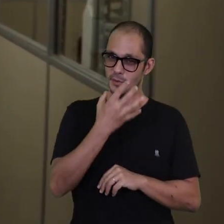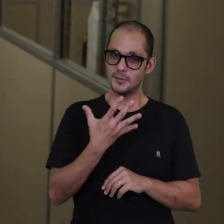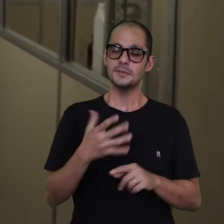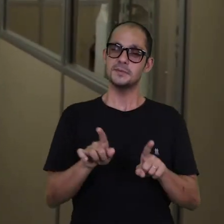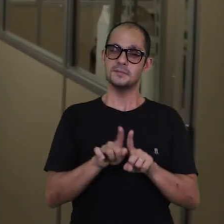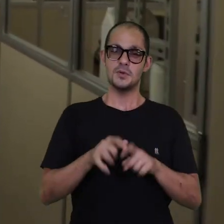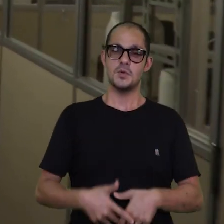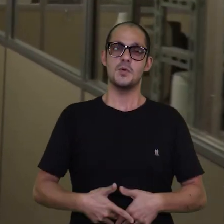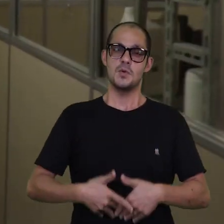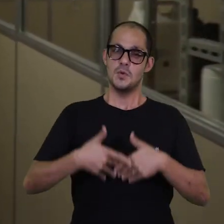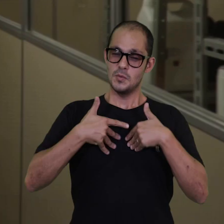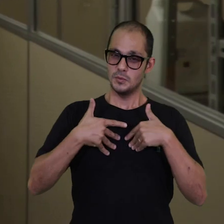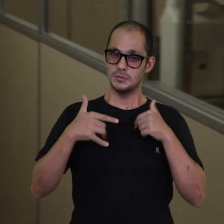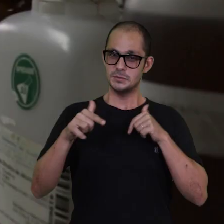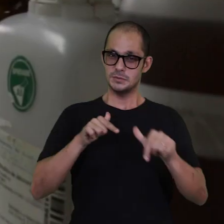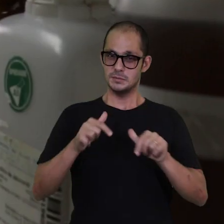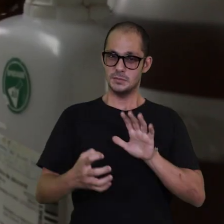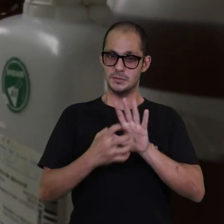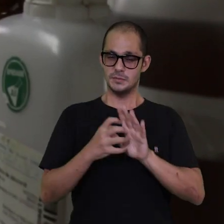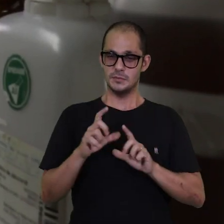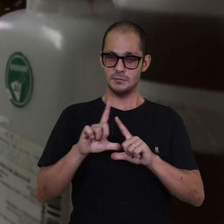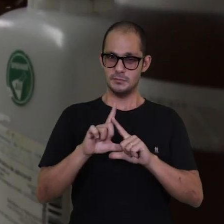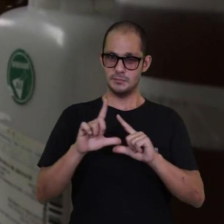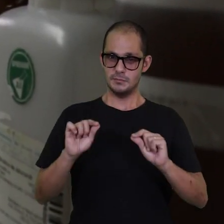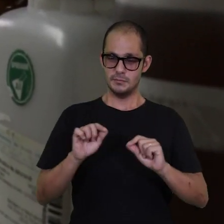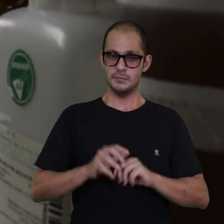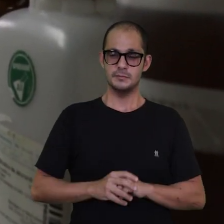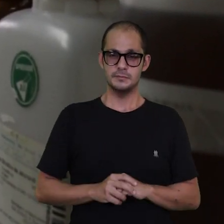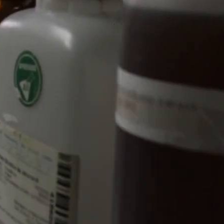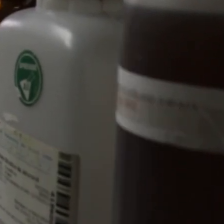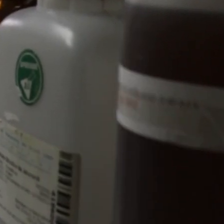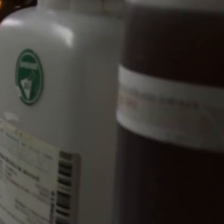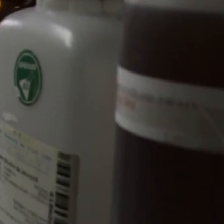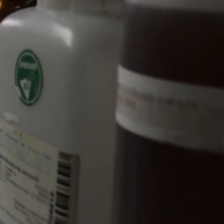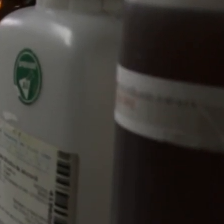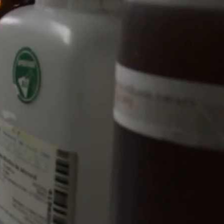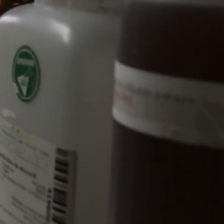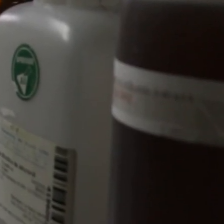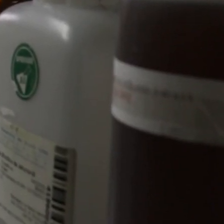universidade também. É gratificante, né? Eu tenho orgulho de vestir a camisa da UFJF.